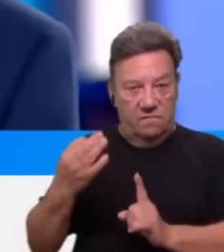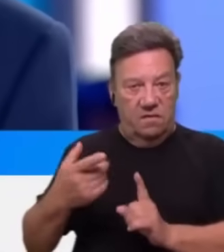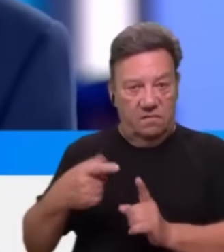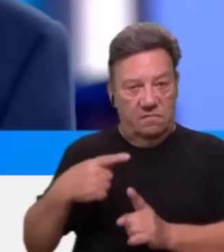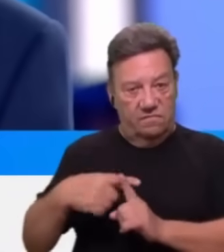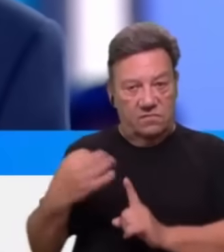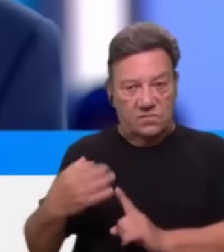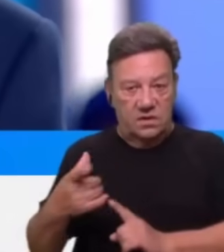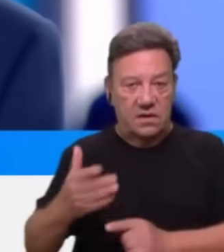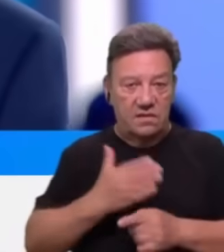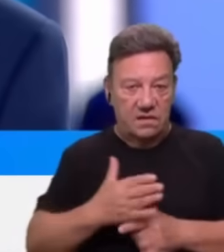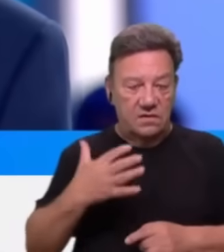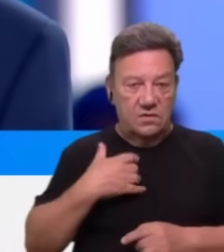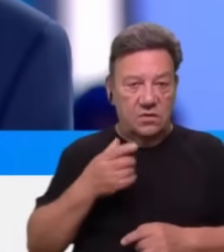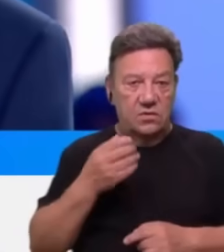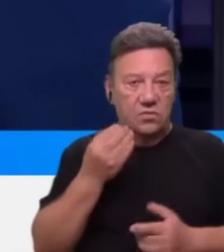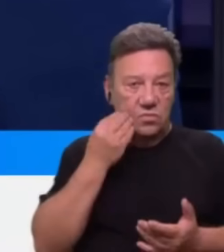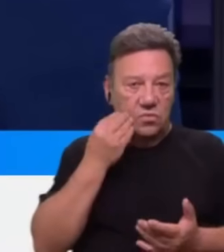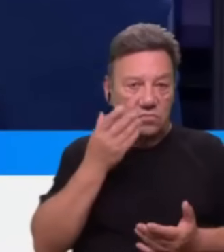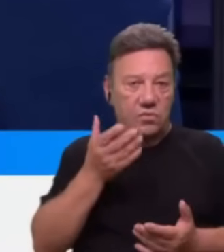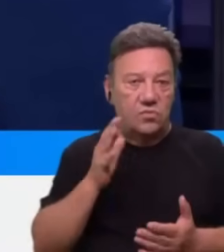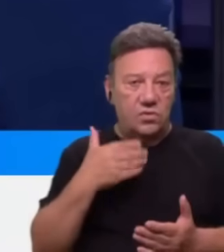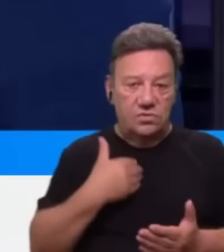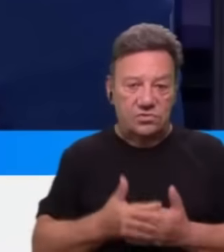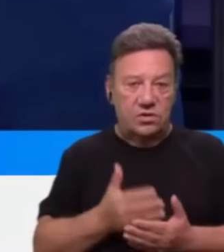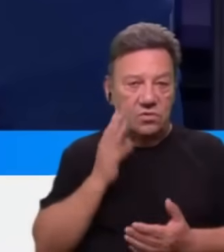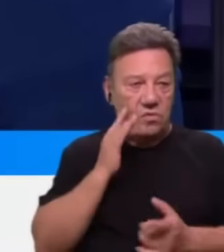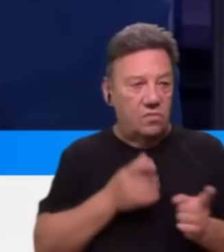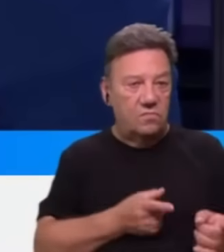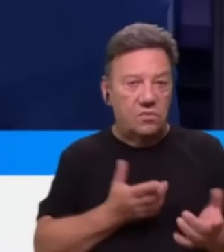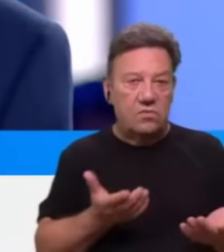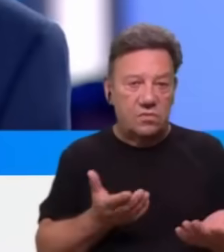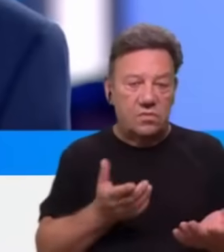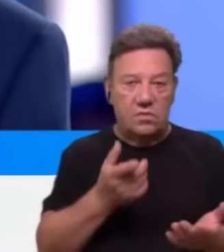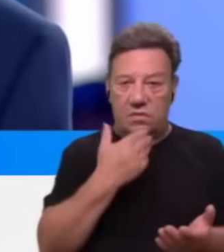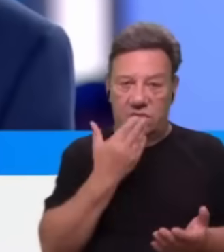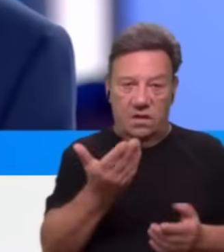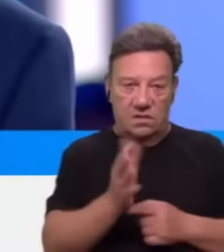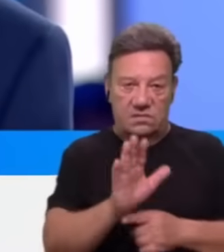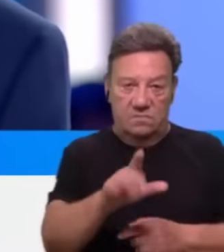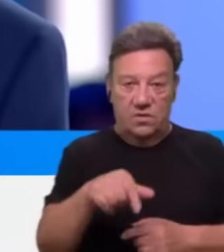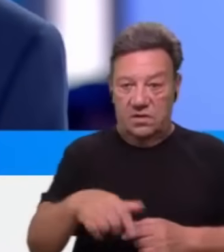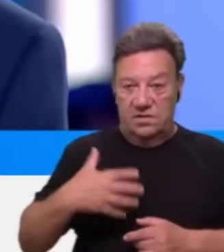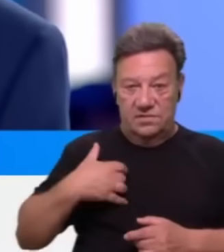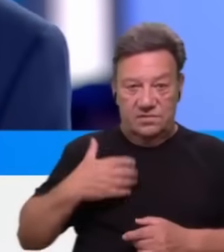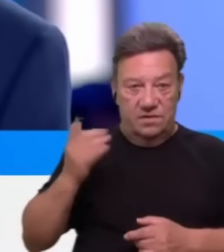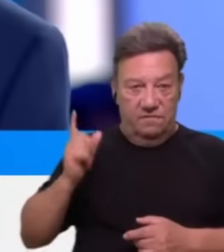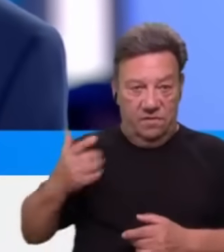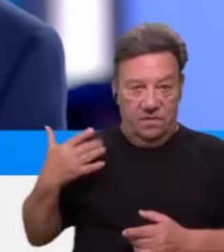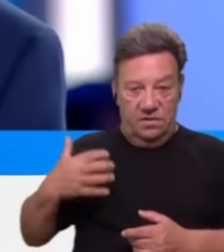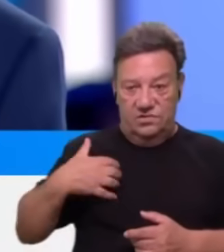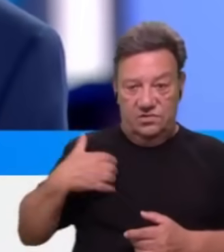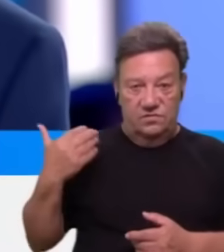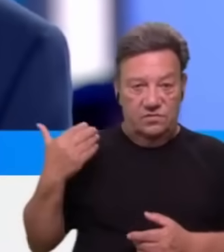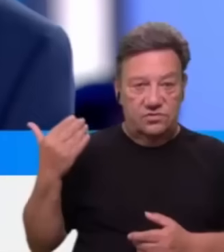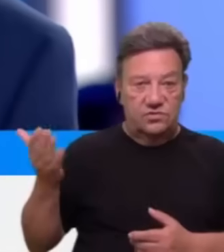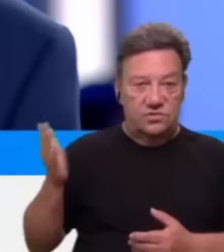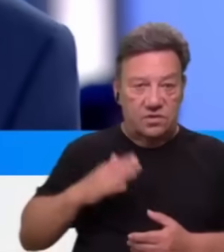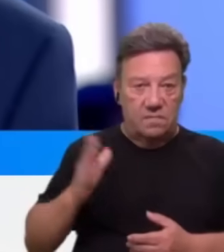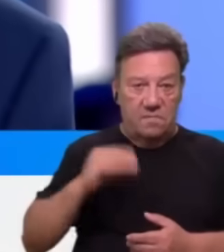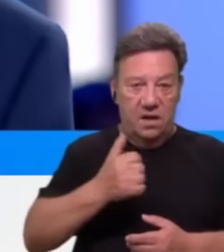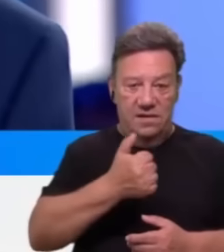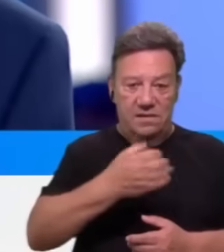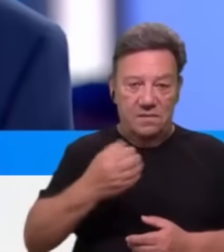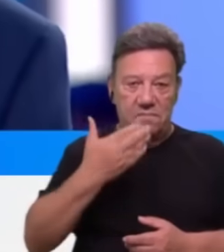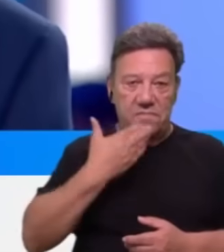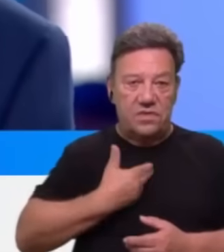desta sexta-feira como como quando chegamos a este número vou lhe dar um exemplo deste sexta-feira sexta-feira chegaram os mais 500